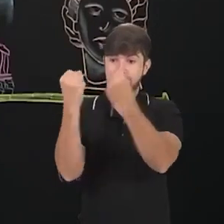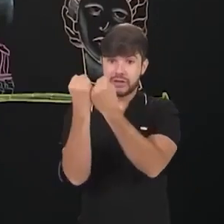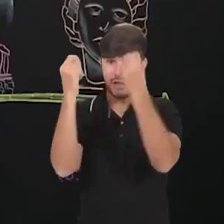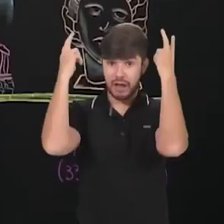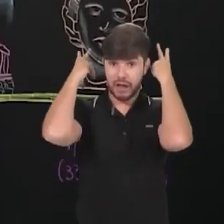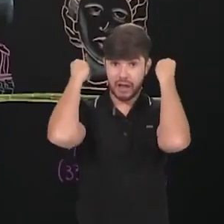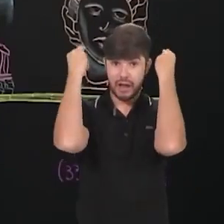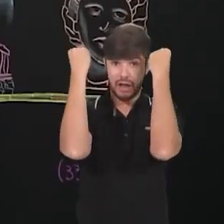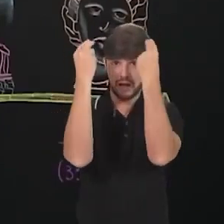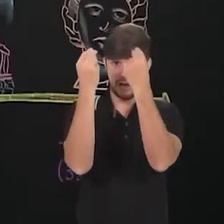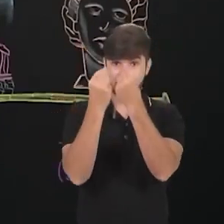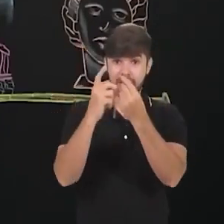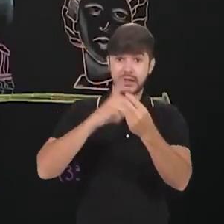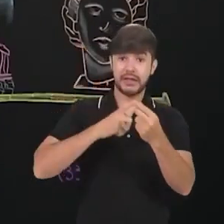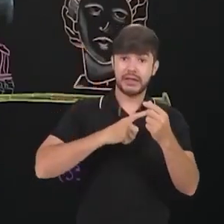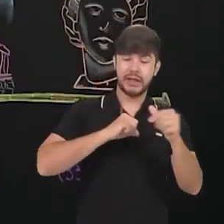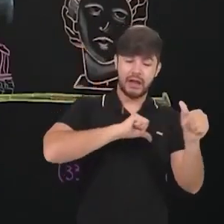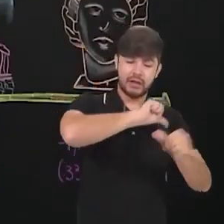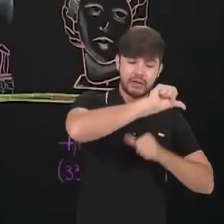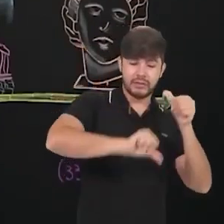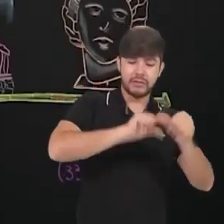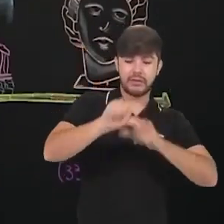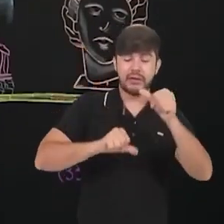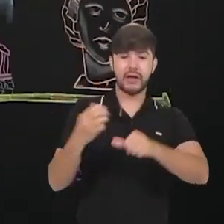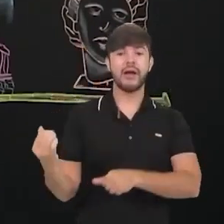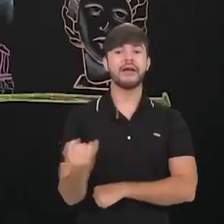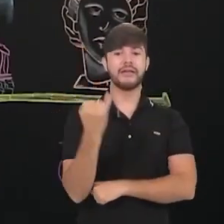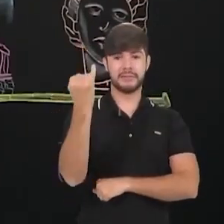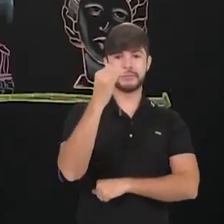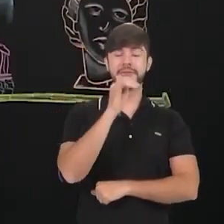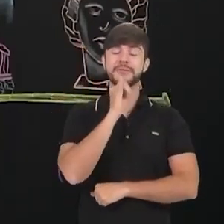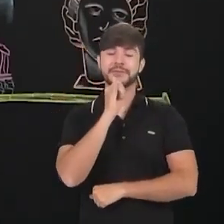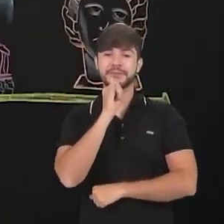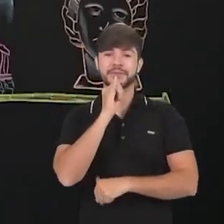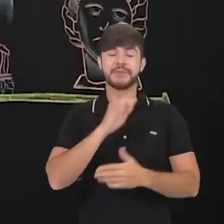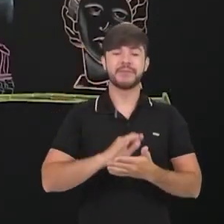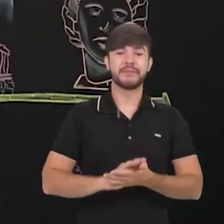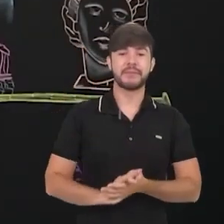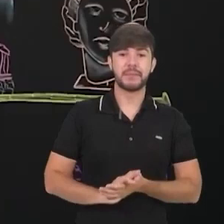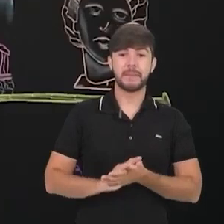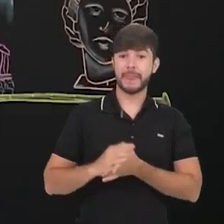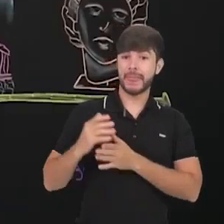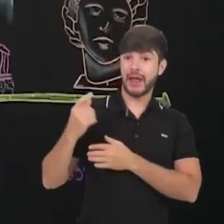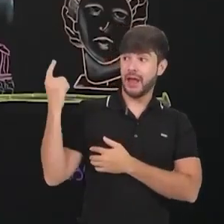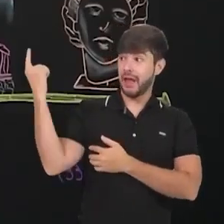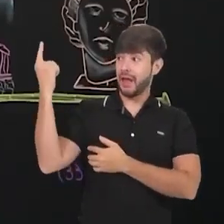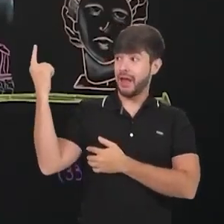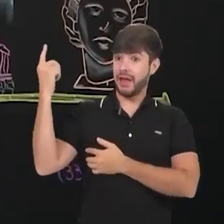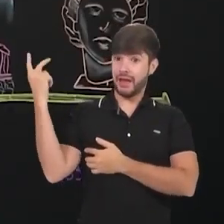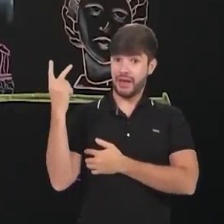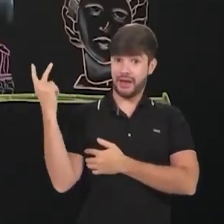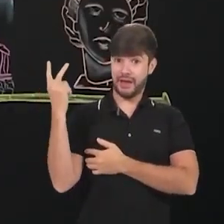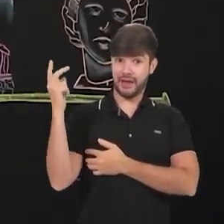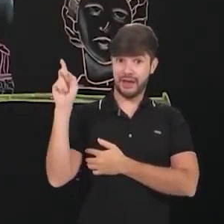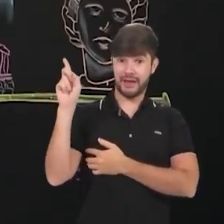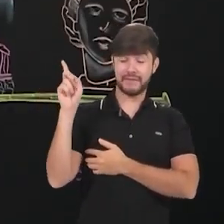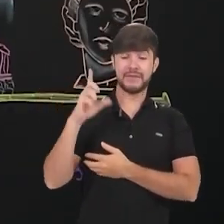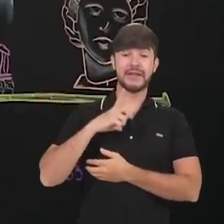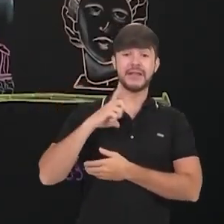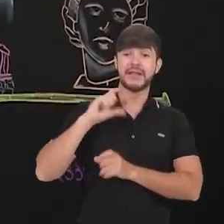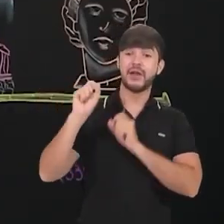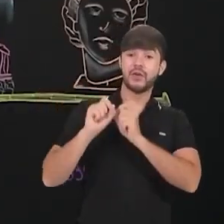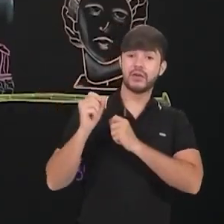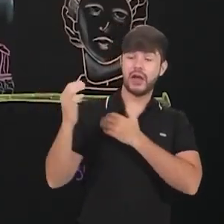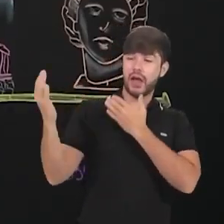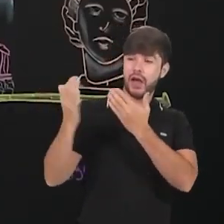Grécia Antiga, ela teve algumas variações importantes. Por exemplo, esses dois primeiros períodos, eles têm uma